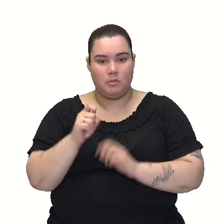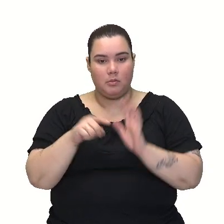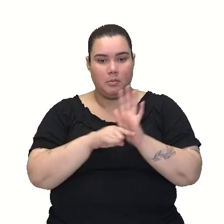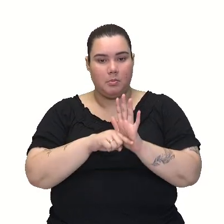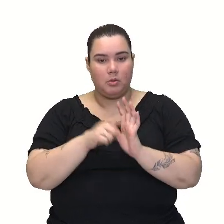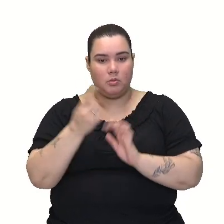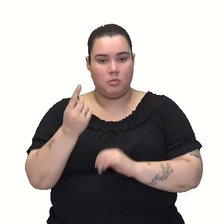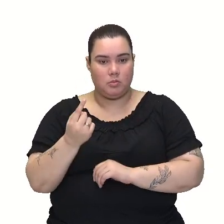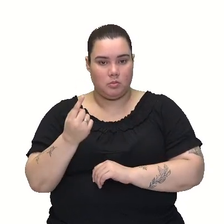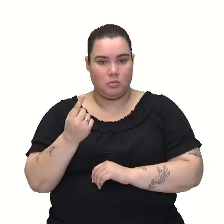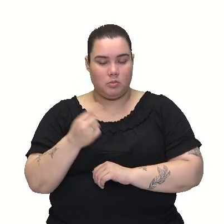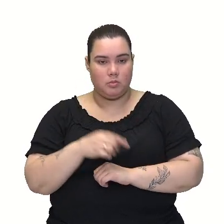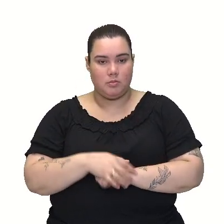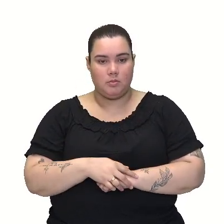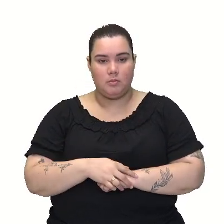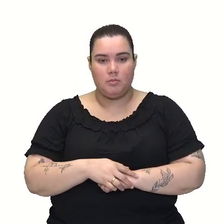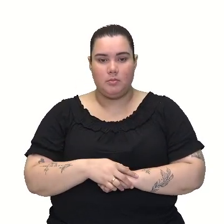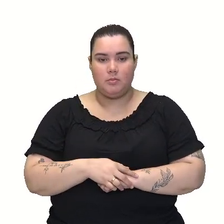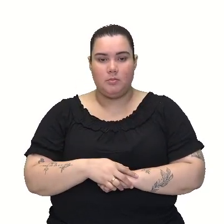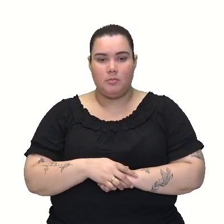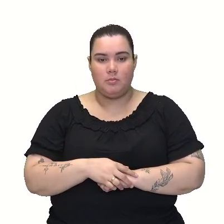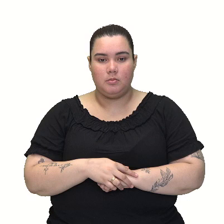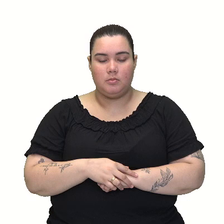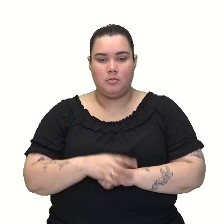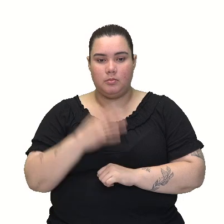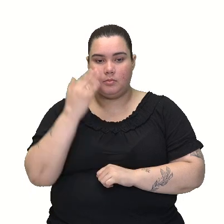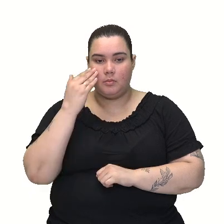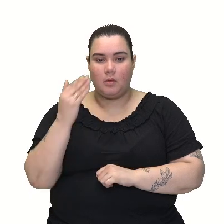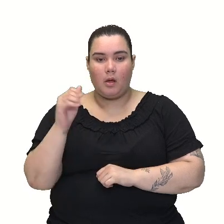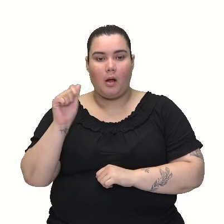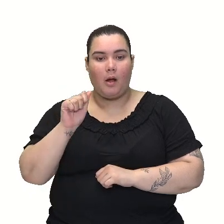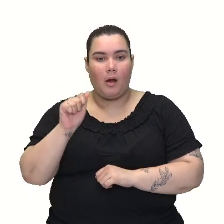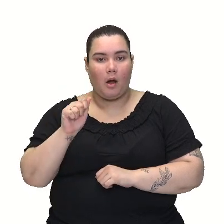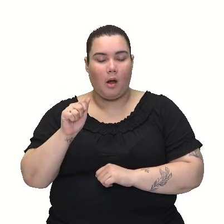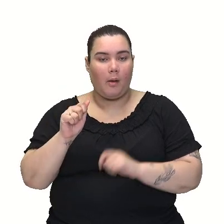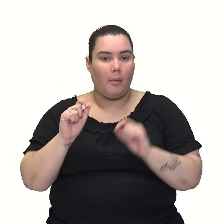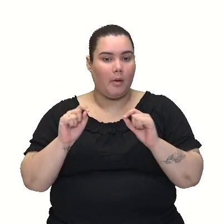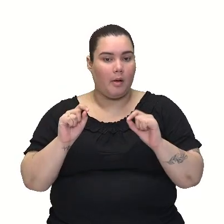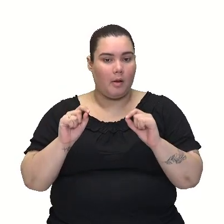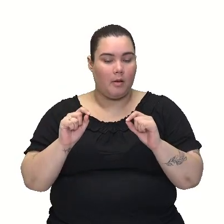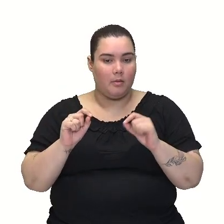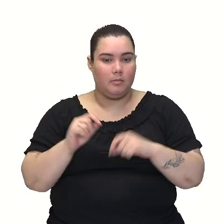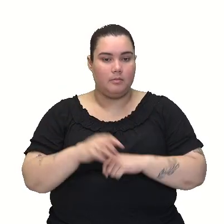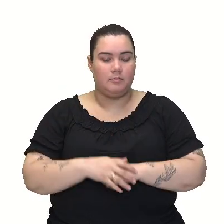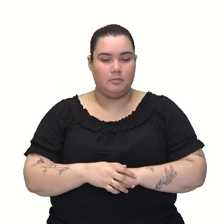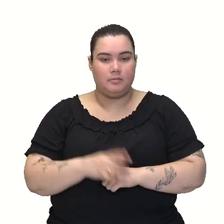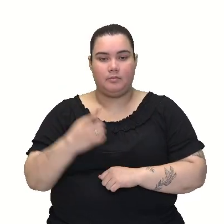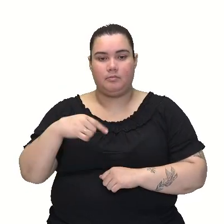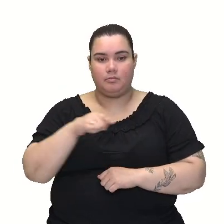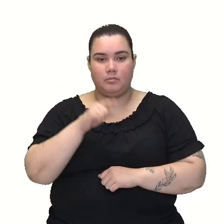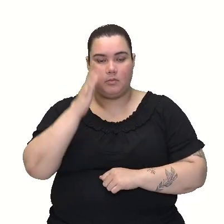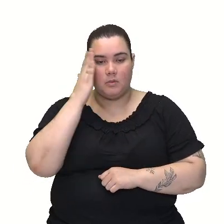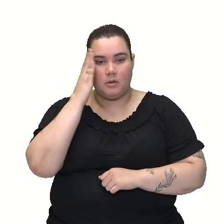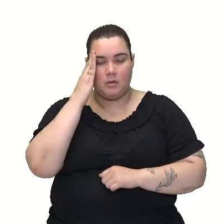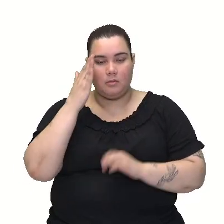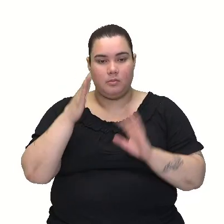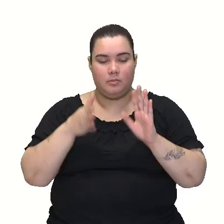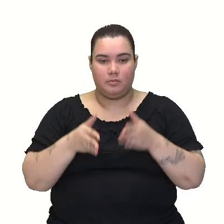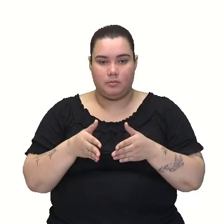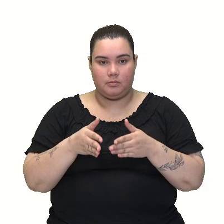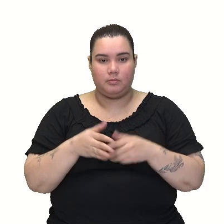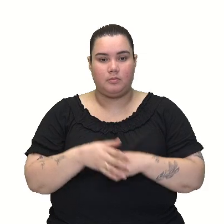1. Veja, quem é A nesse caso aí? O A você já sabe que é